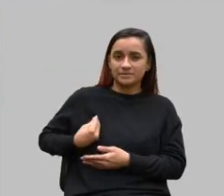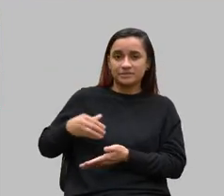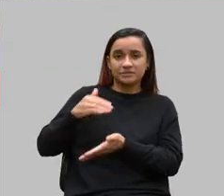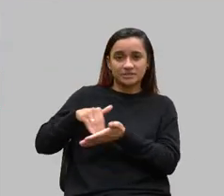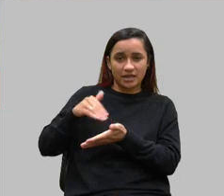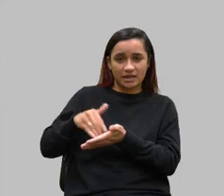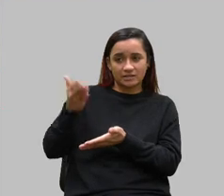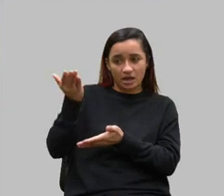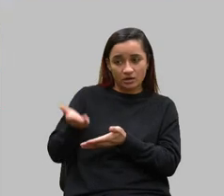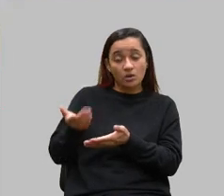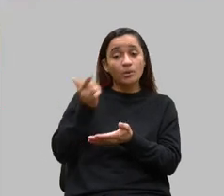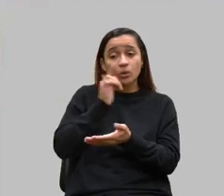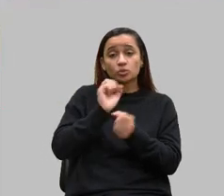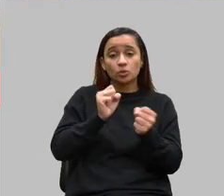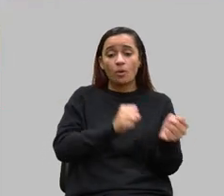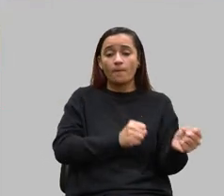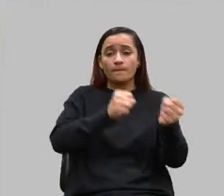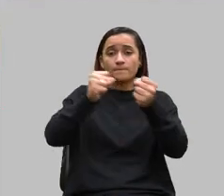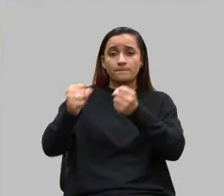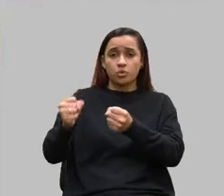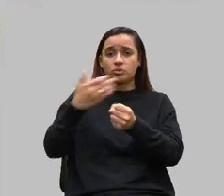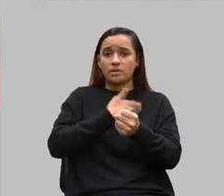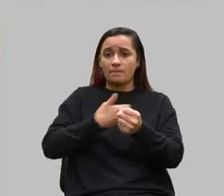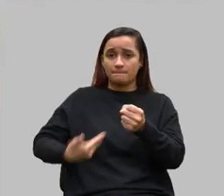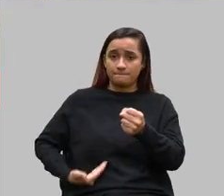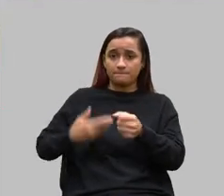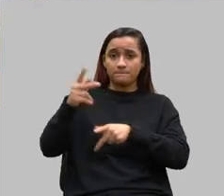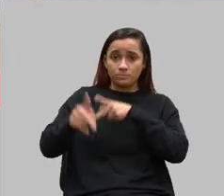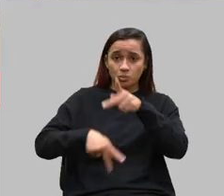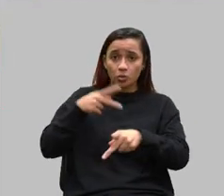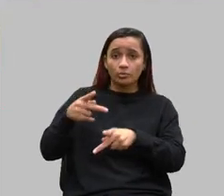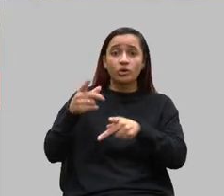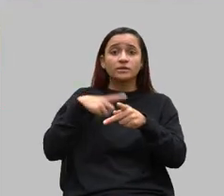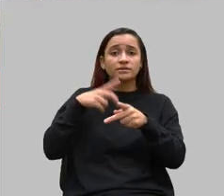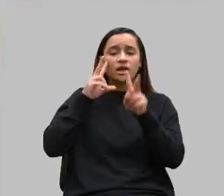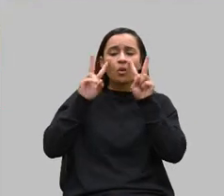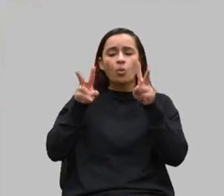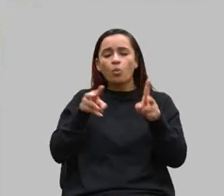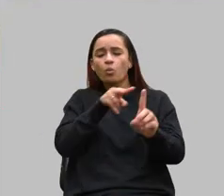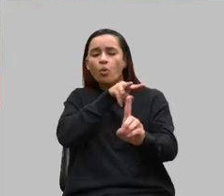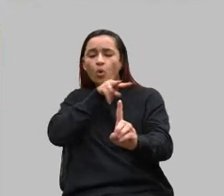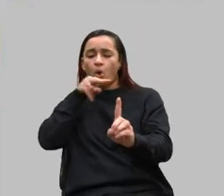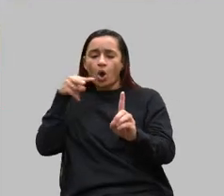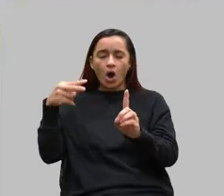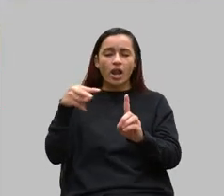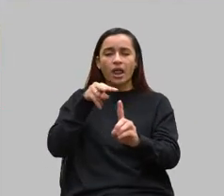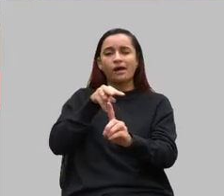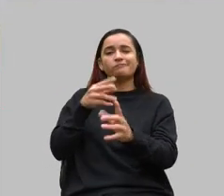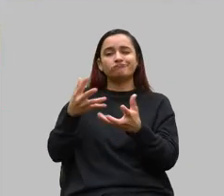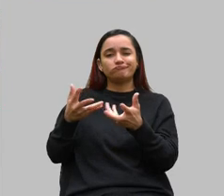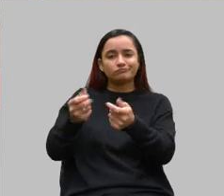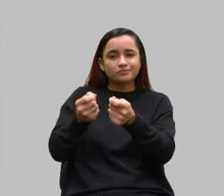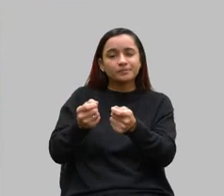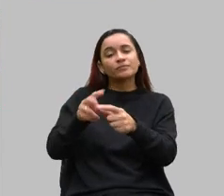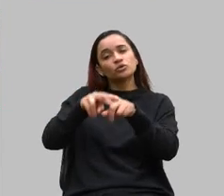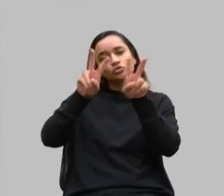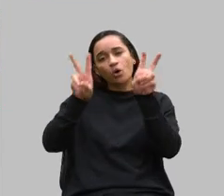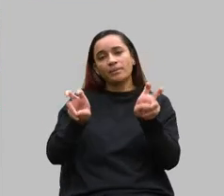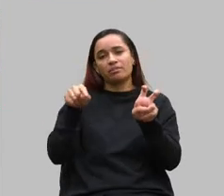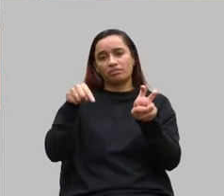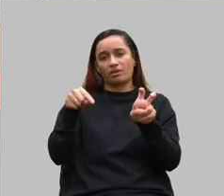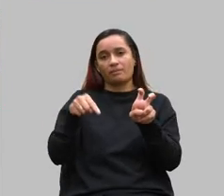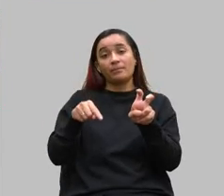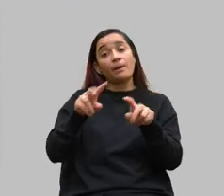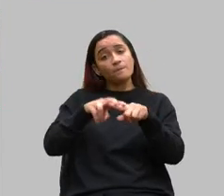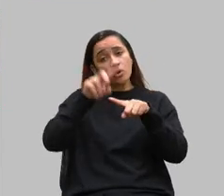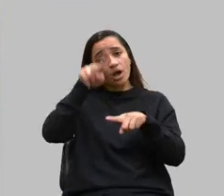público o formulador de política pública tem um olhar carinhoso sobre essa questão que é uma uma possibilidade